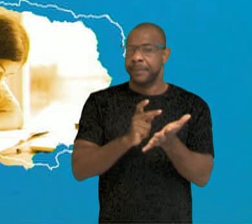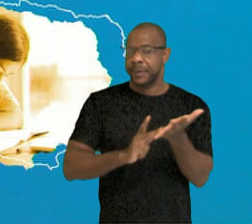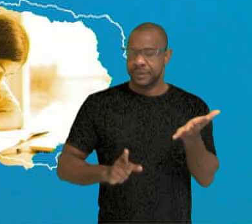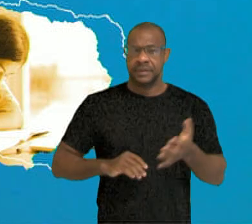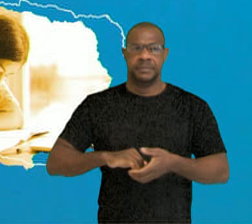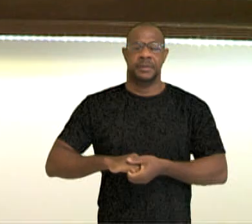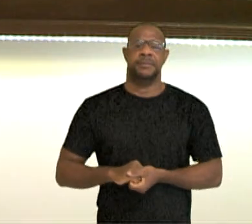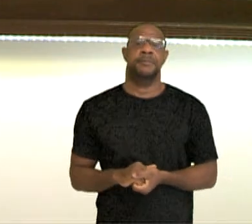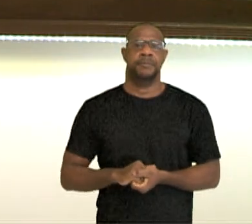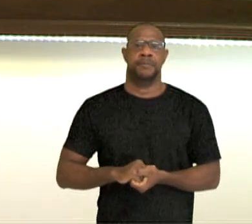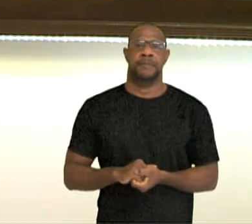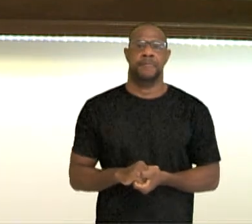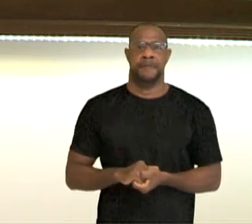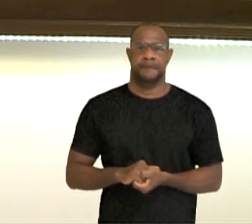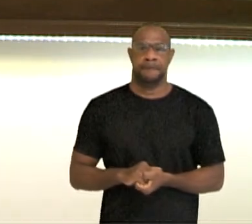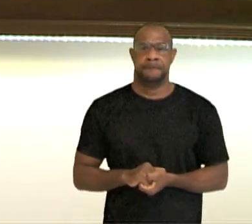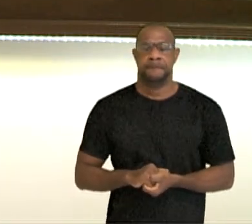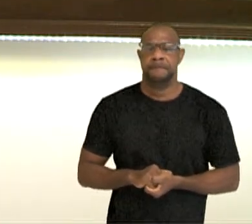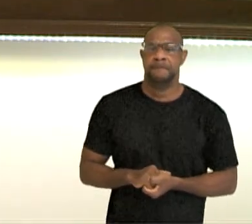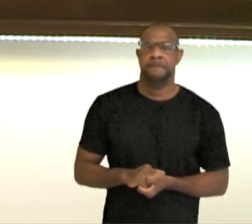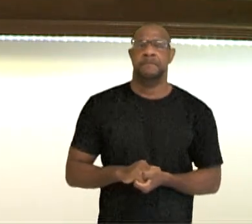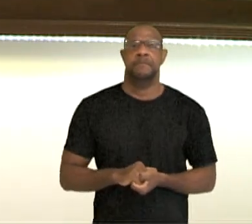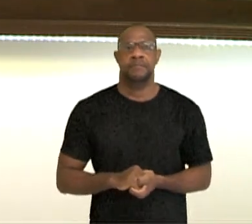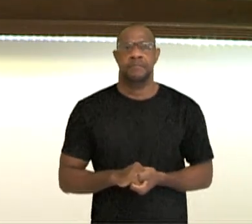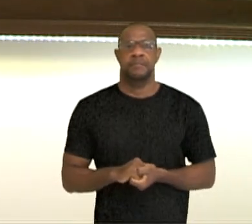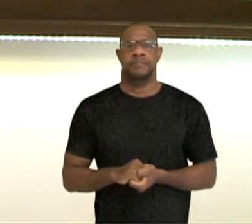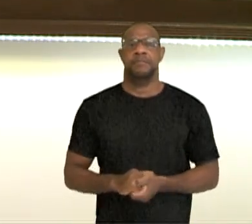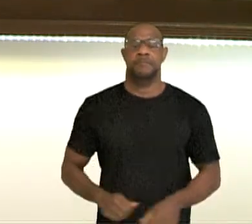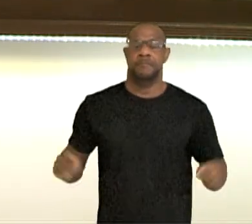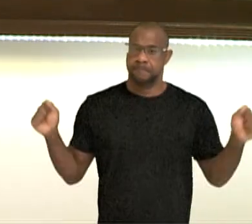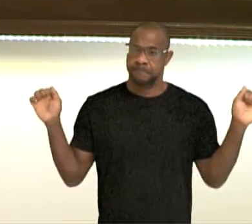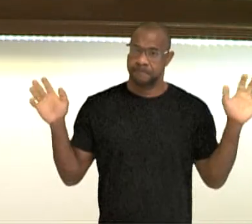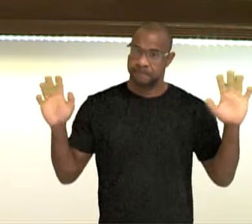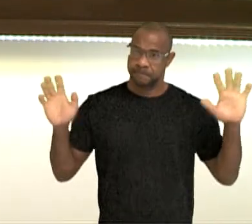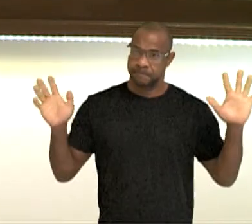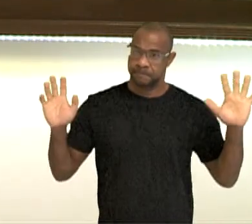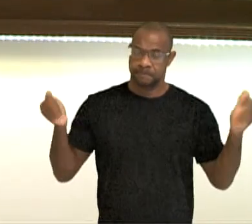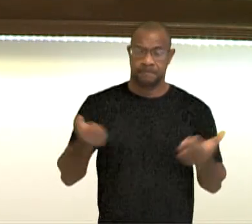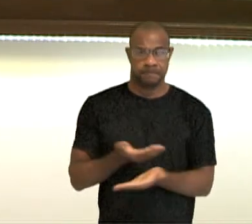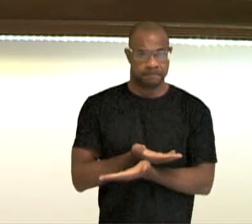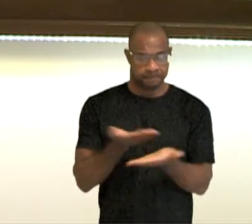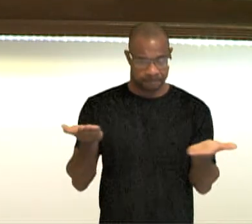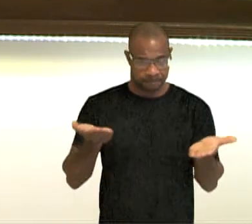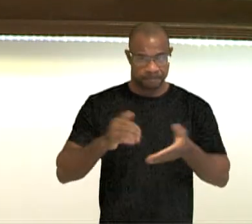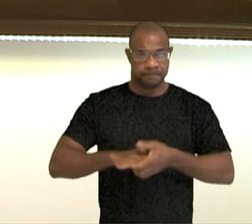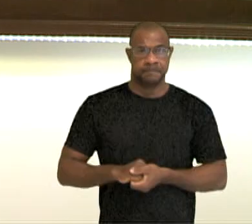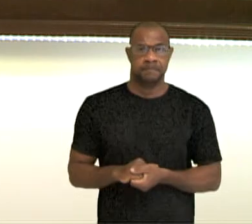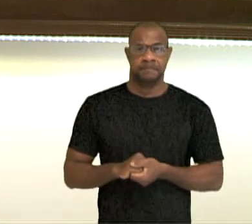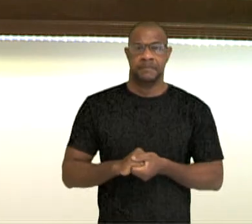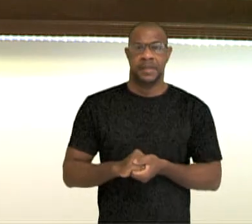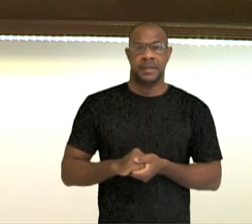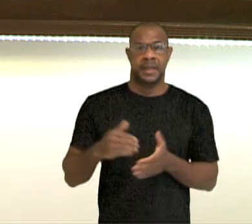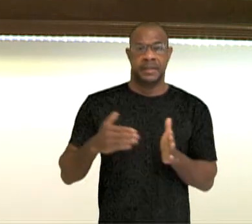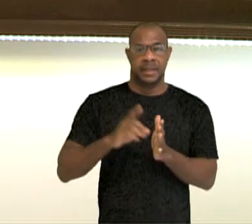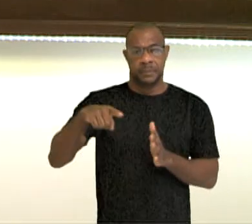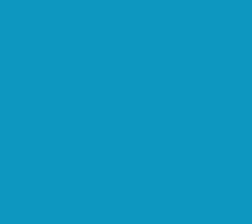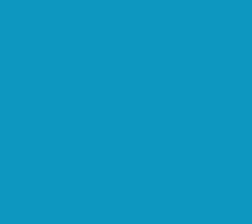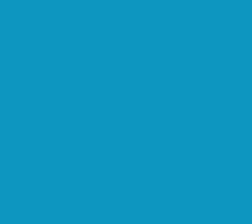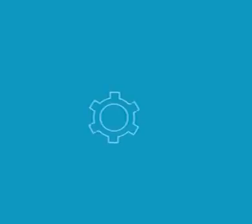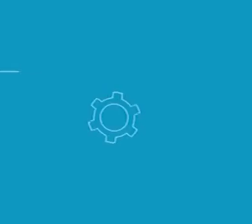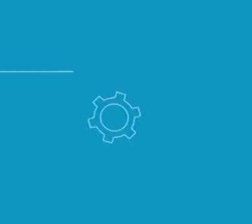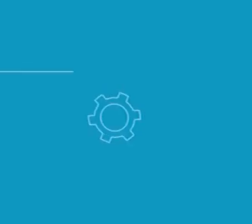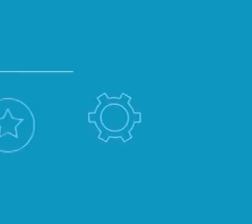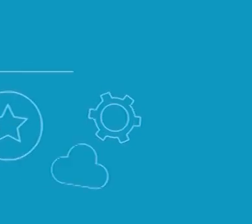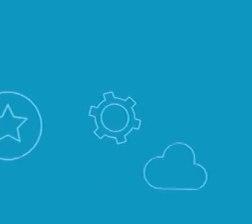opinião, o maior de todos os poetas do mundo. Eu me despeço de vocês com um abraço carinhoso. A gente se vê logo nas nossas próximas aulas.